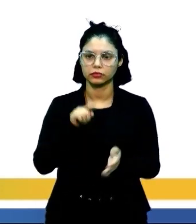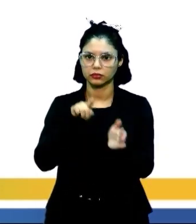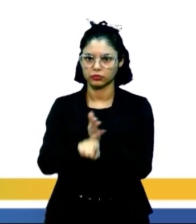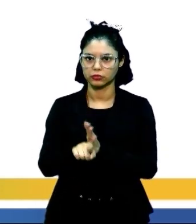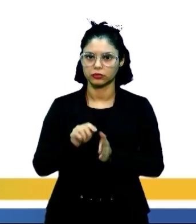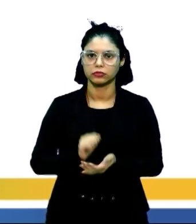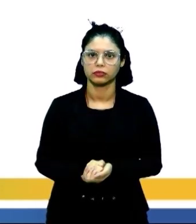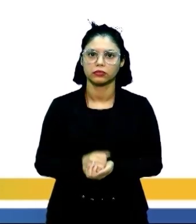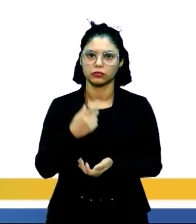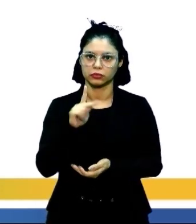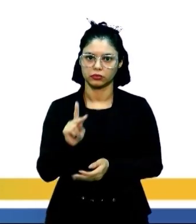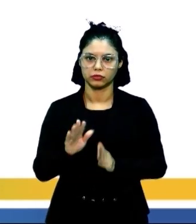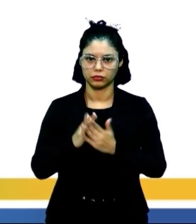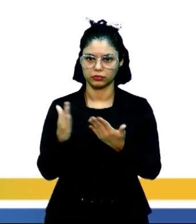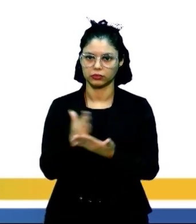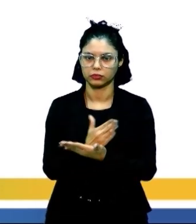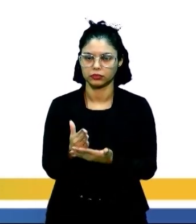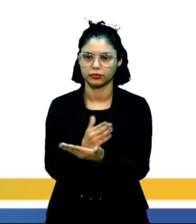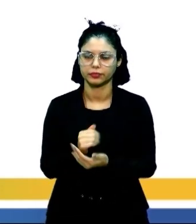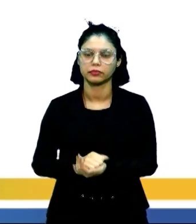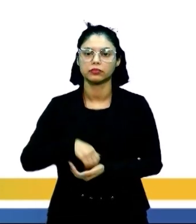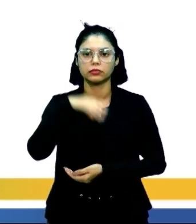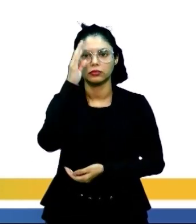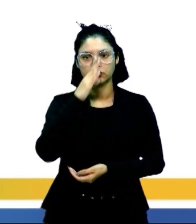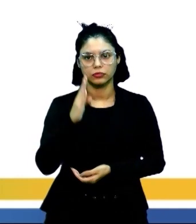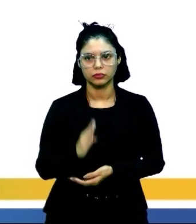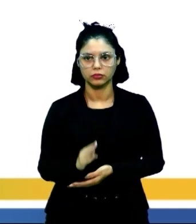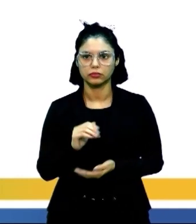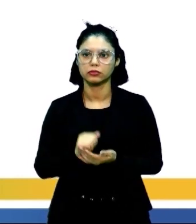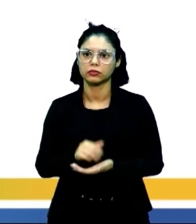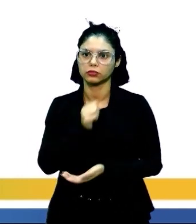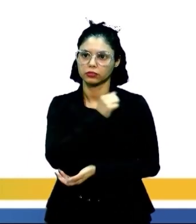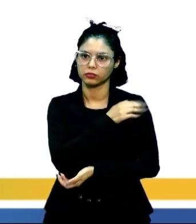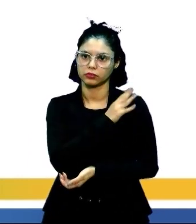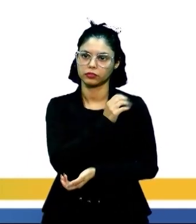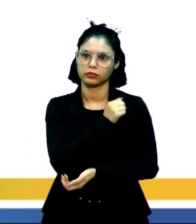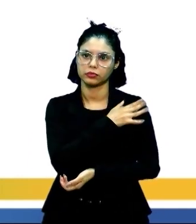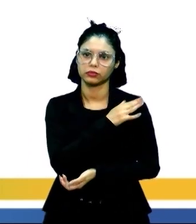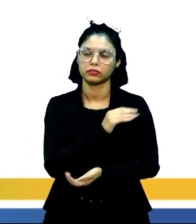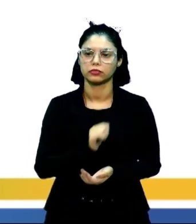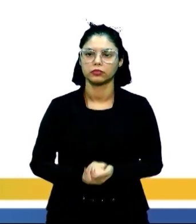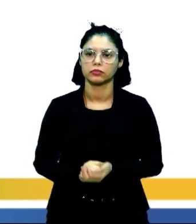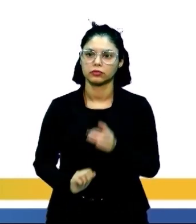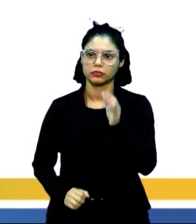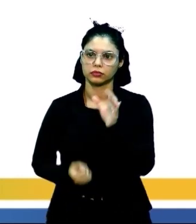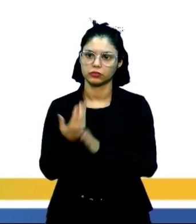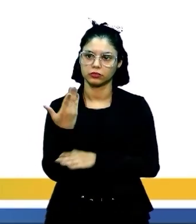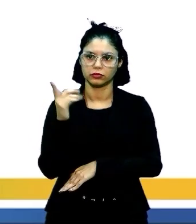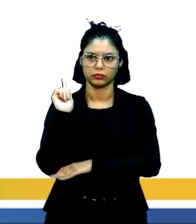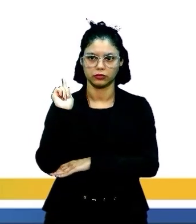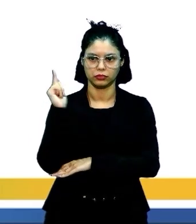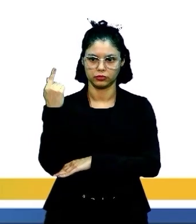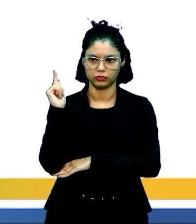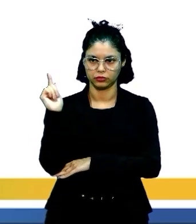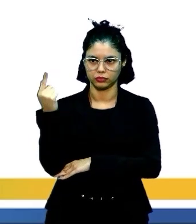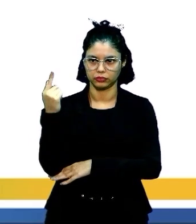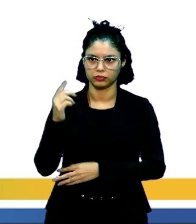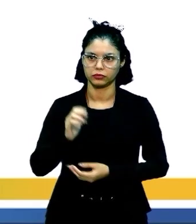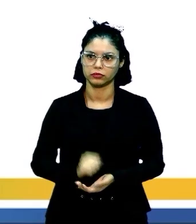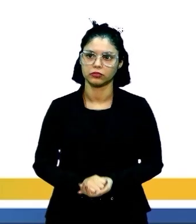dessas questões no seu livro. Vamos lá? No Brasil, O preconceito por